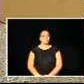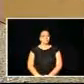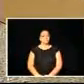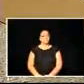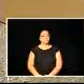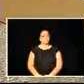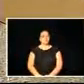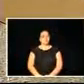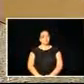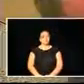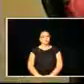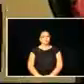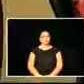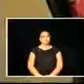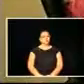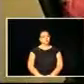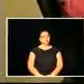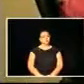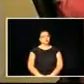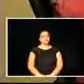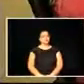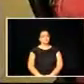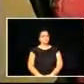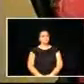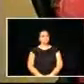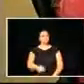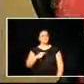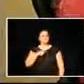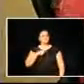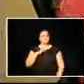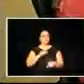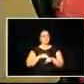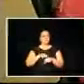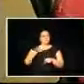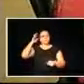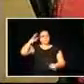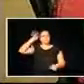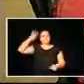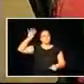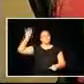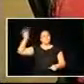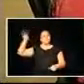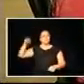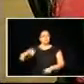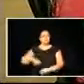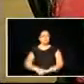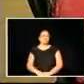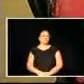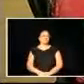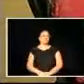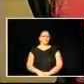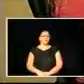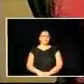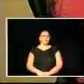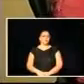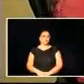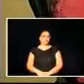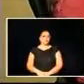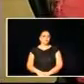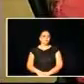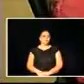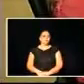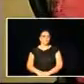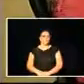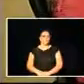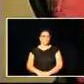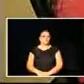em certos momentos, a gente ativa a memória da gente, começa a lembrar de certas pessoas, essas situações que foram